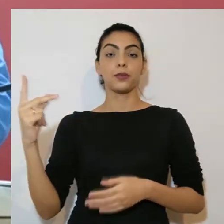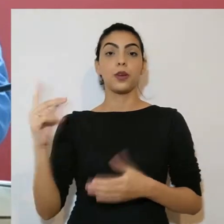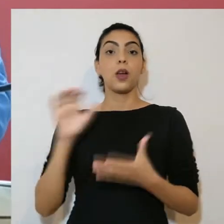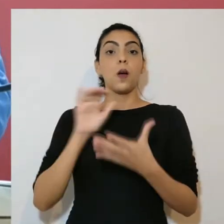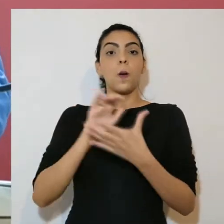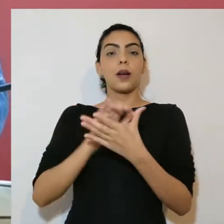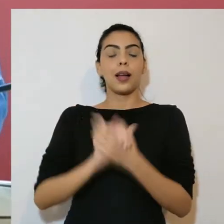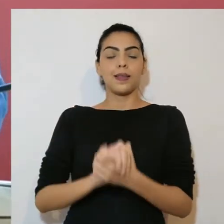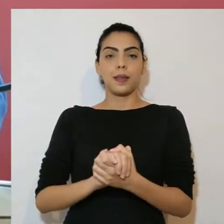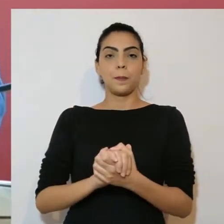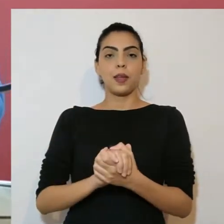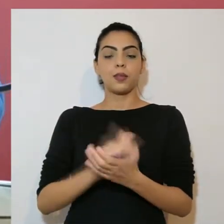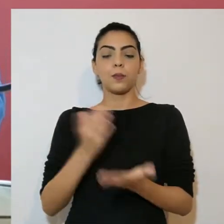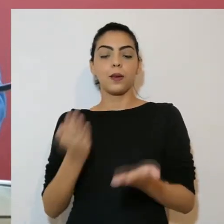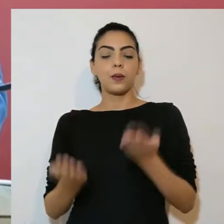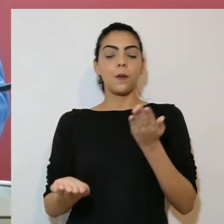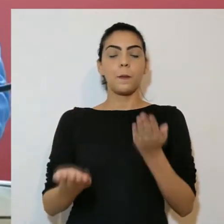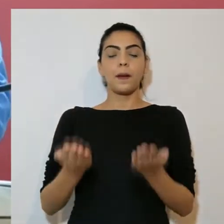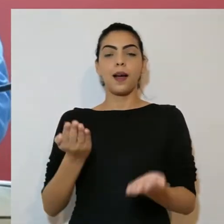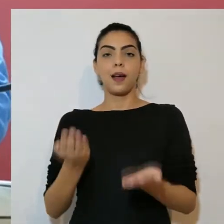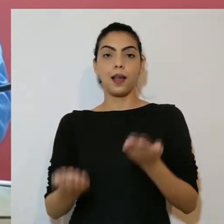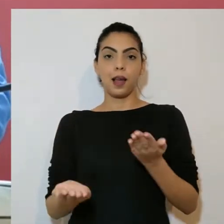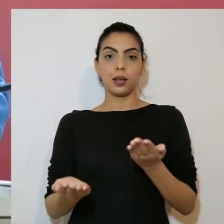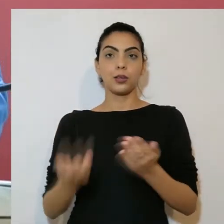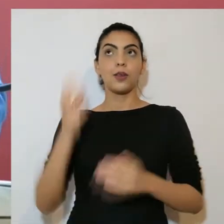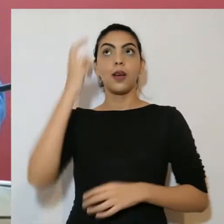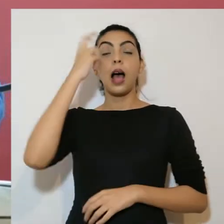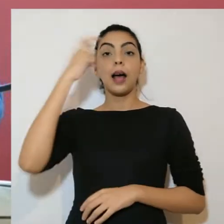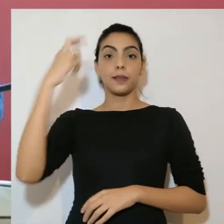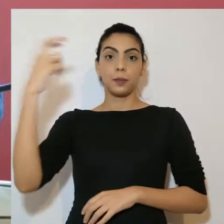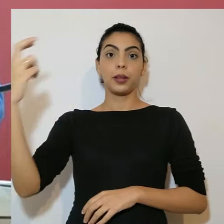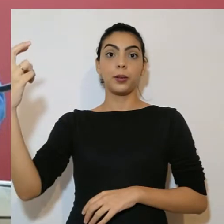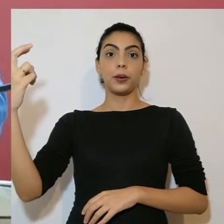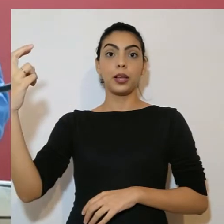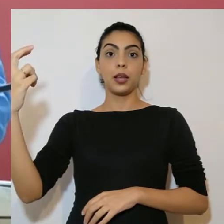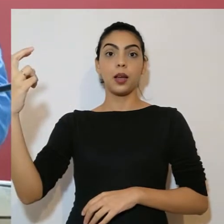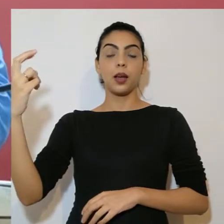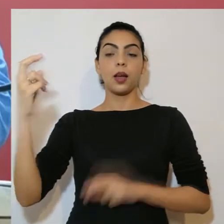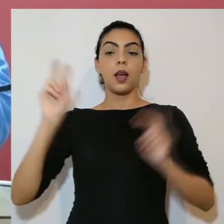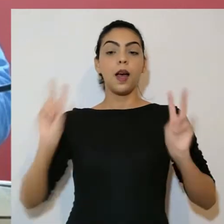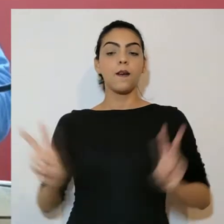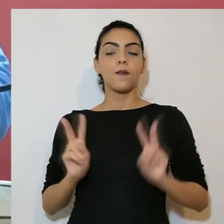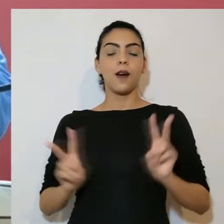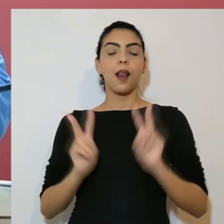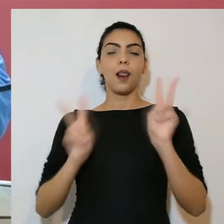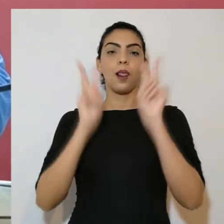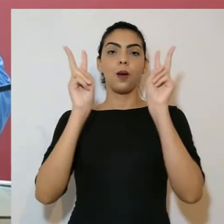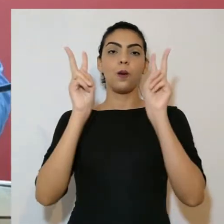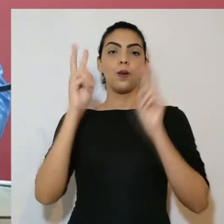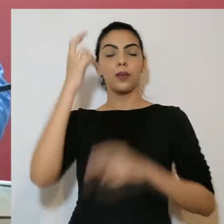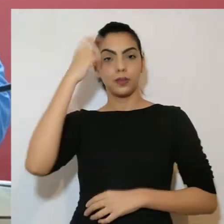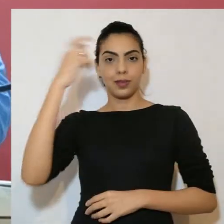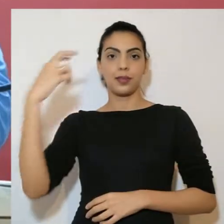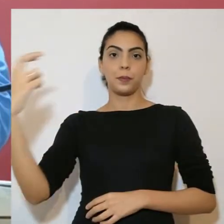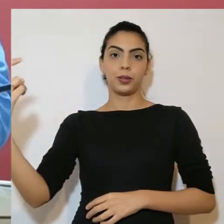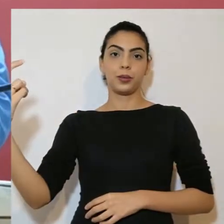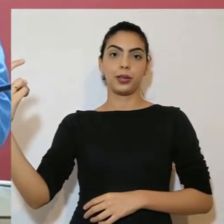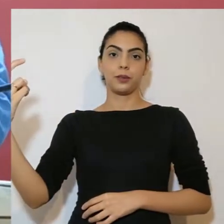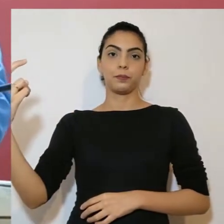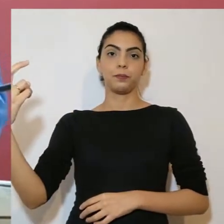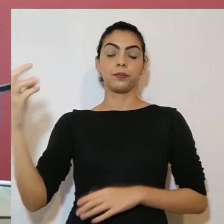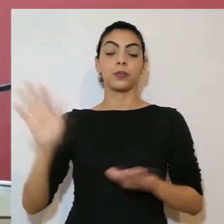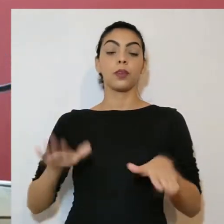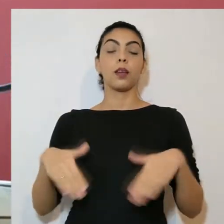Provérbios, o casamento ele é comparado à sabedoria, ou ao valor que a